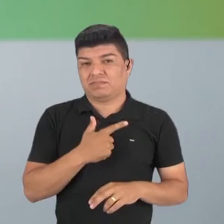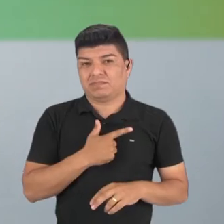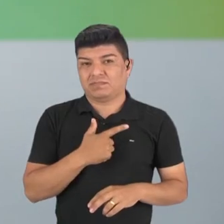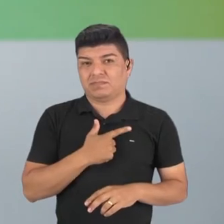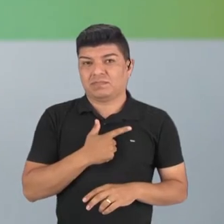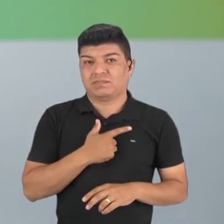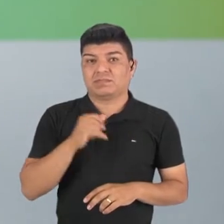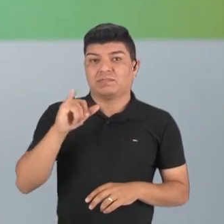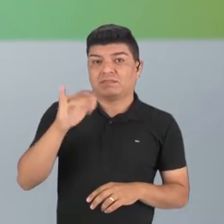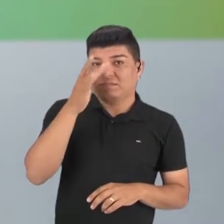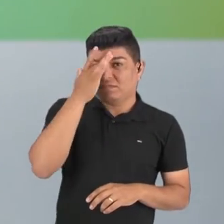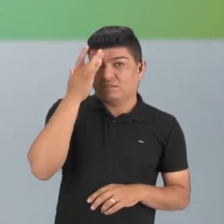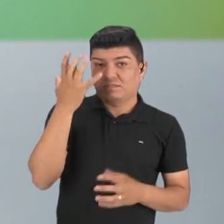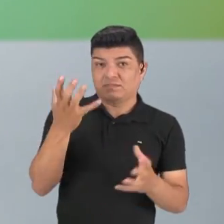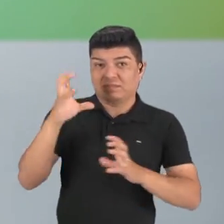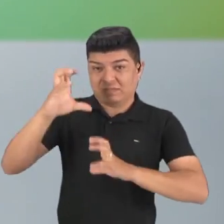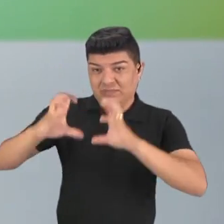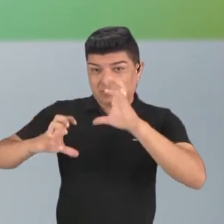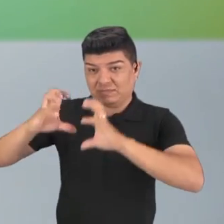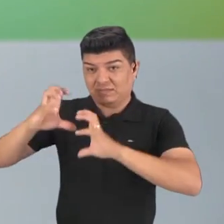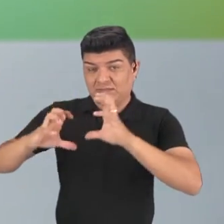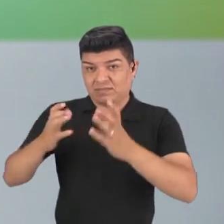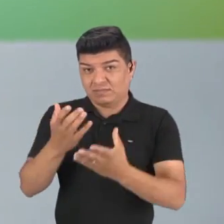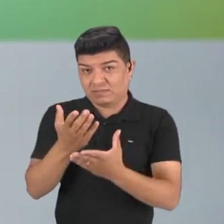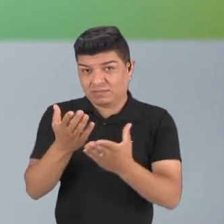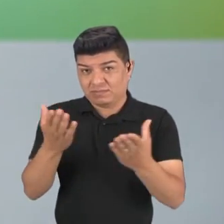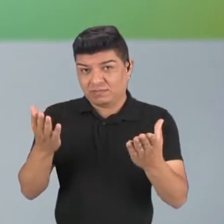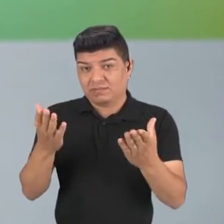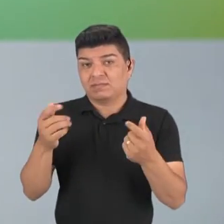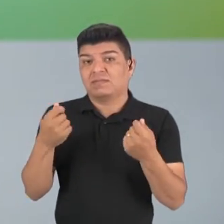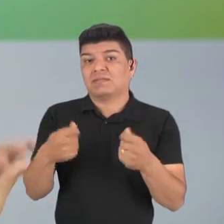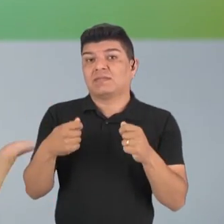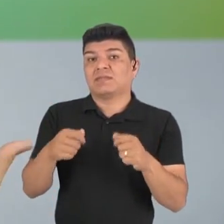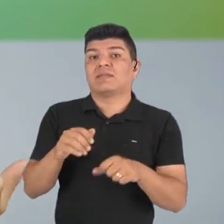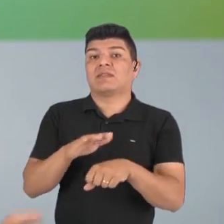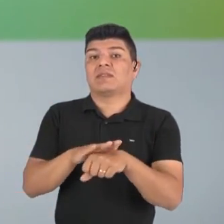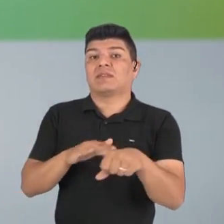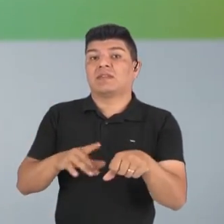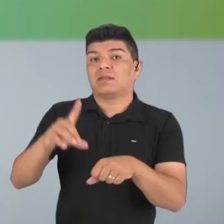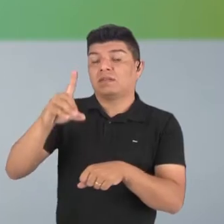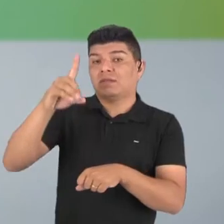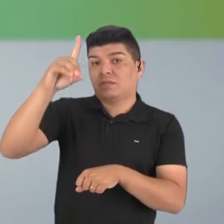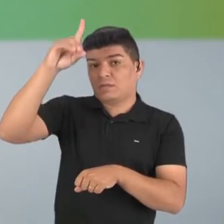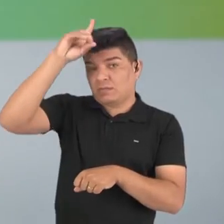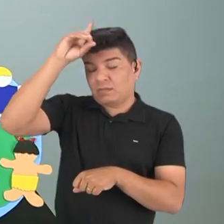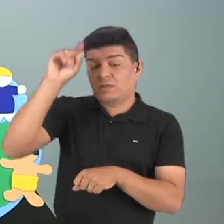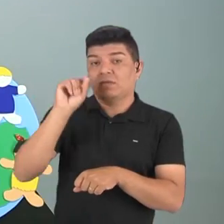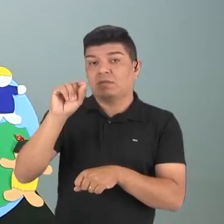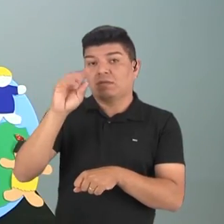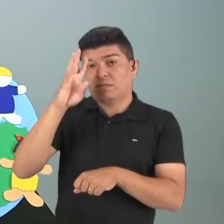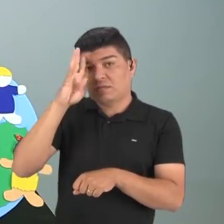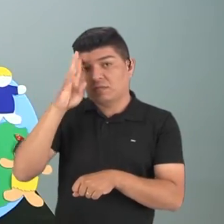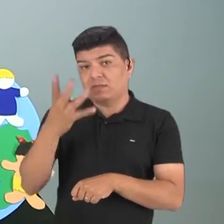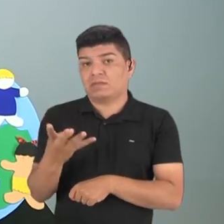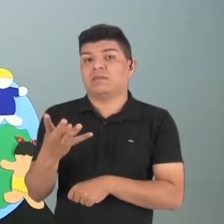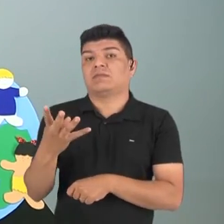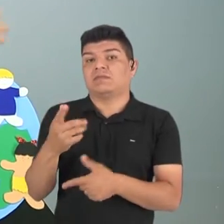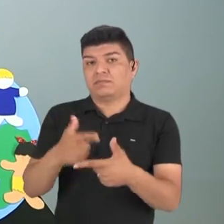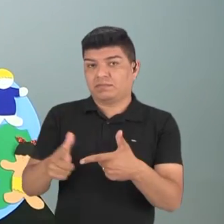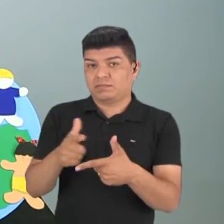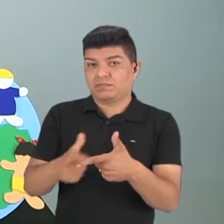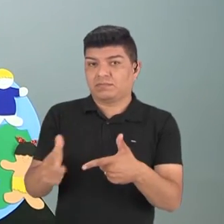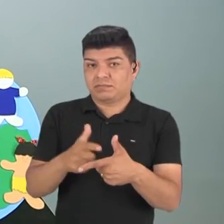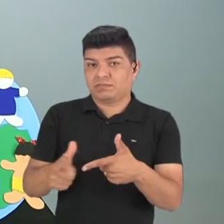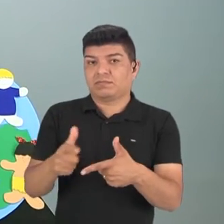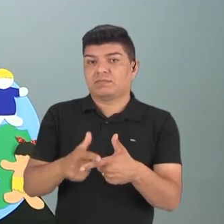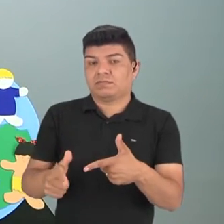Se alguém quiser brigar com vocês, crianças, vocês precisam chamar um adulto para resolver o problema de